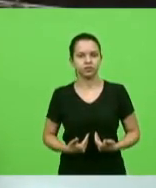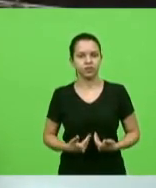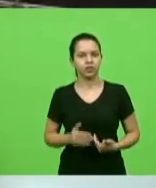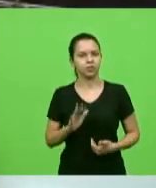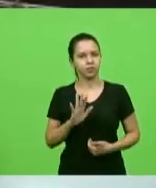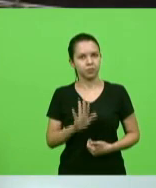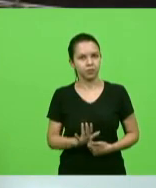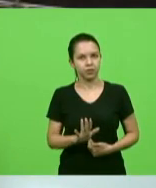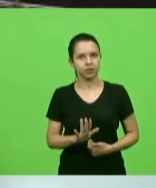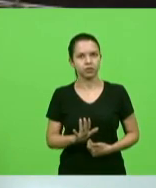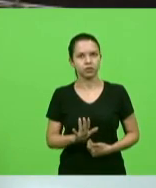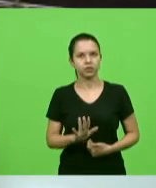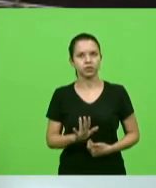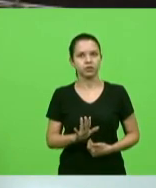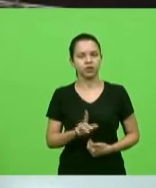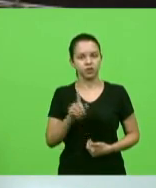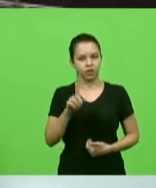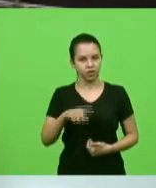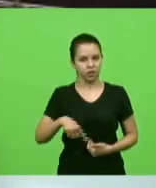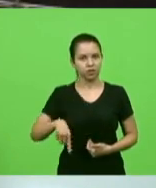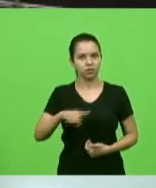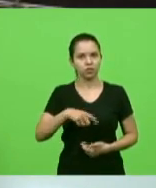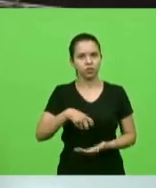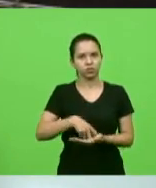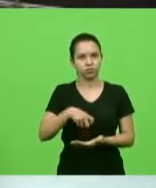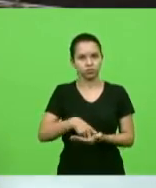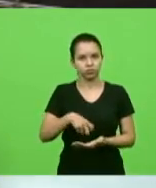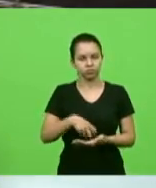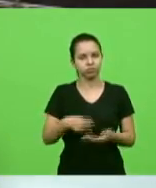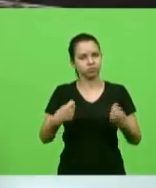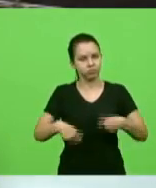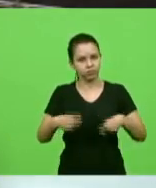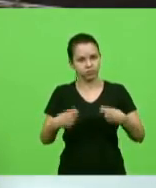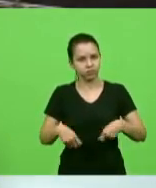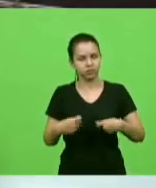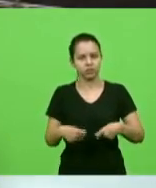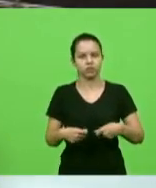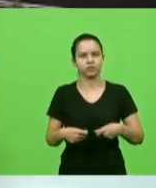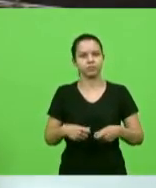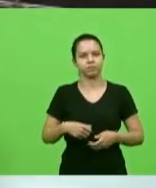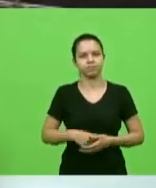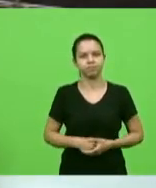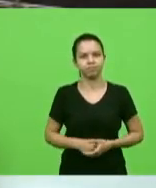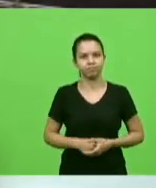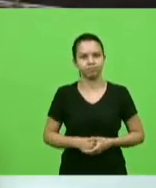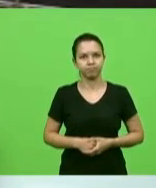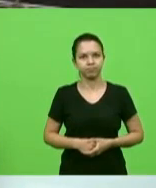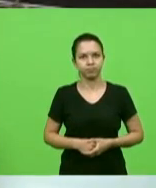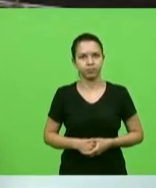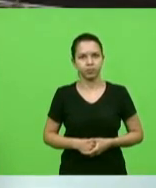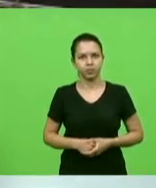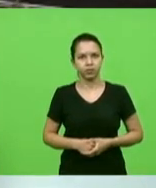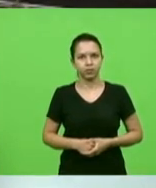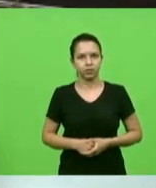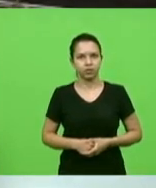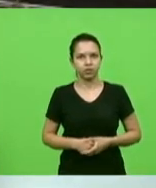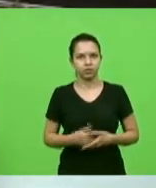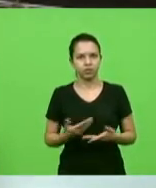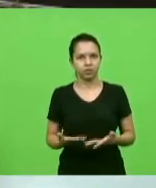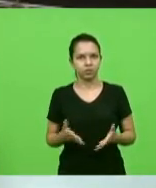já dever do Ofício não podemos fugir eu vou até pela